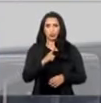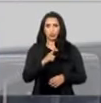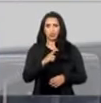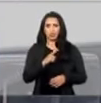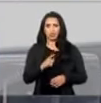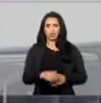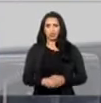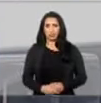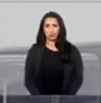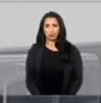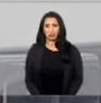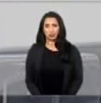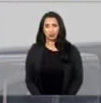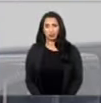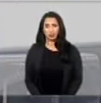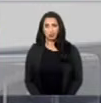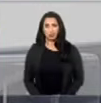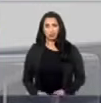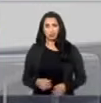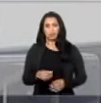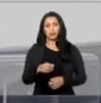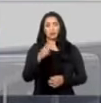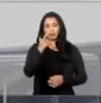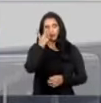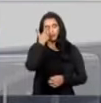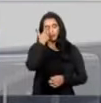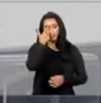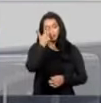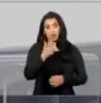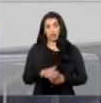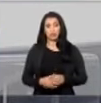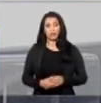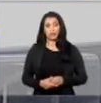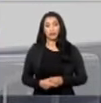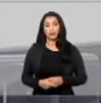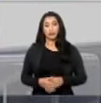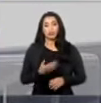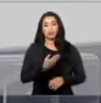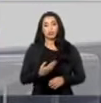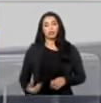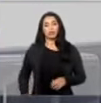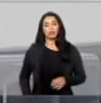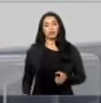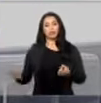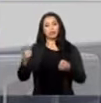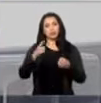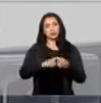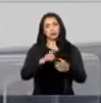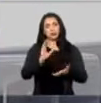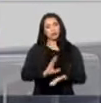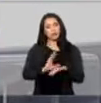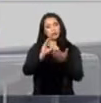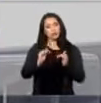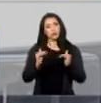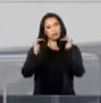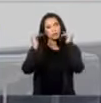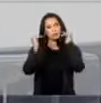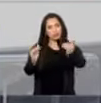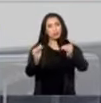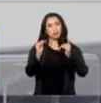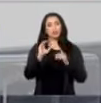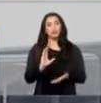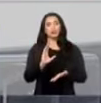atual governo busca restituir a governança, devolvendo o Conselho Superior de Cinema à